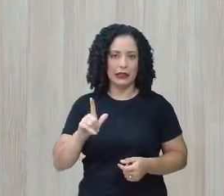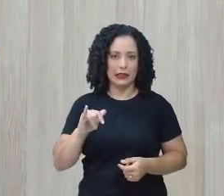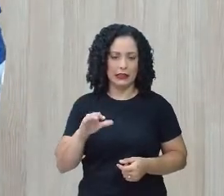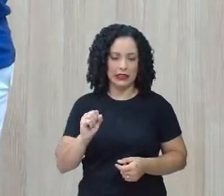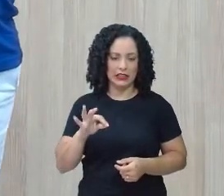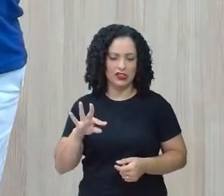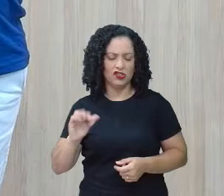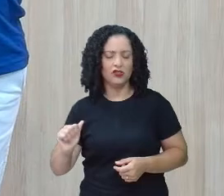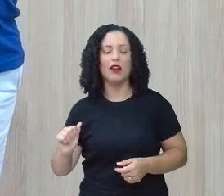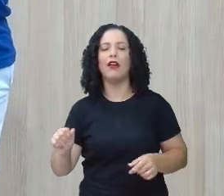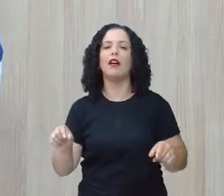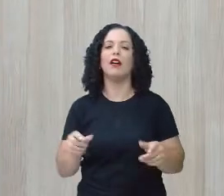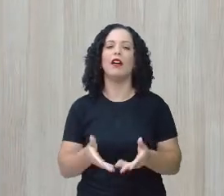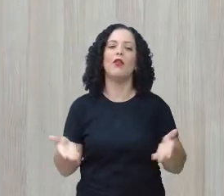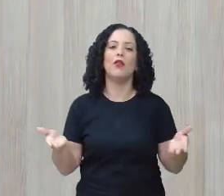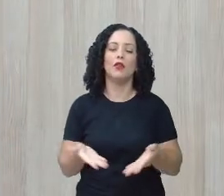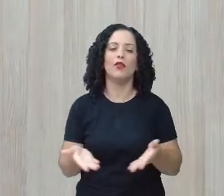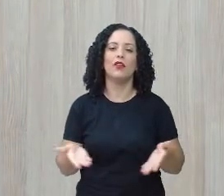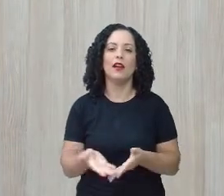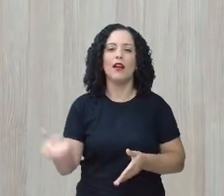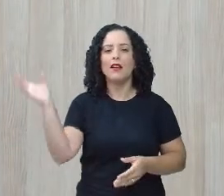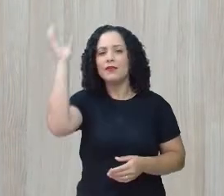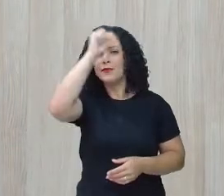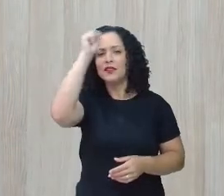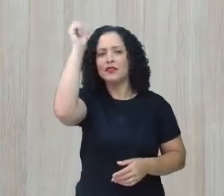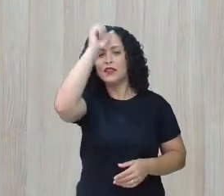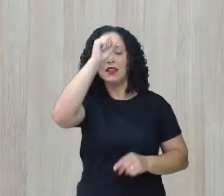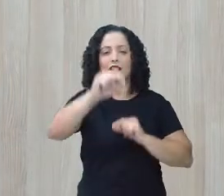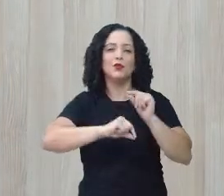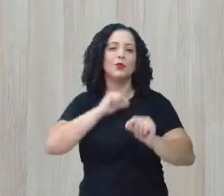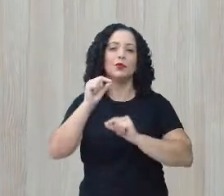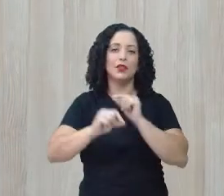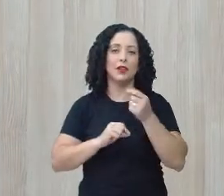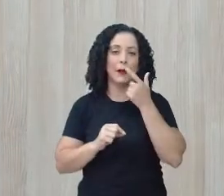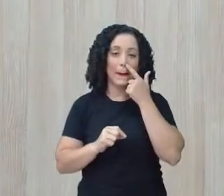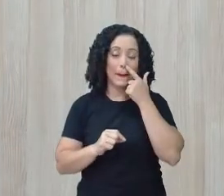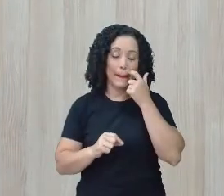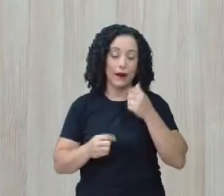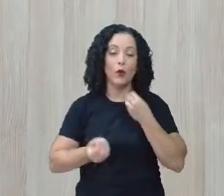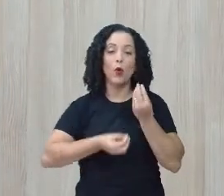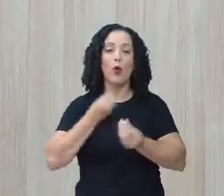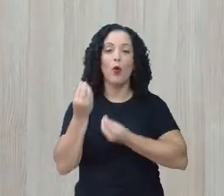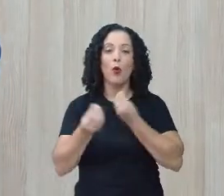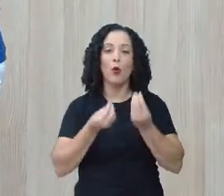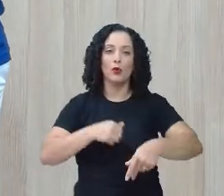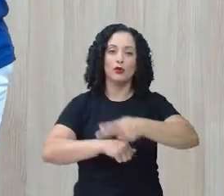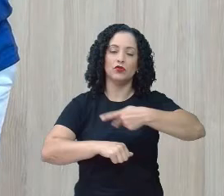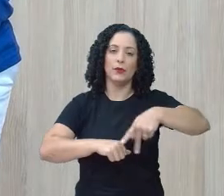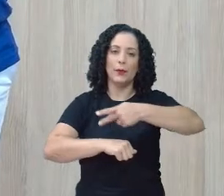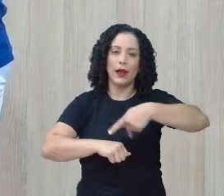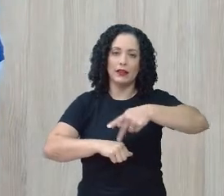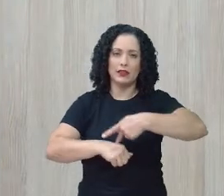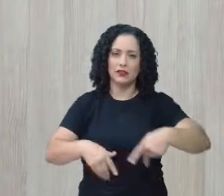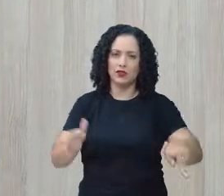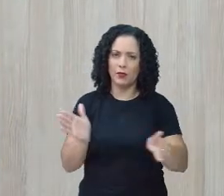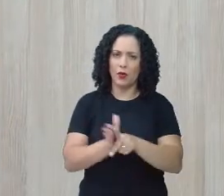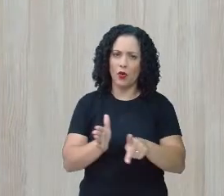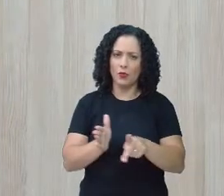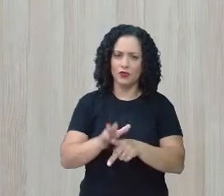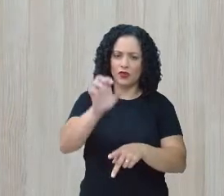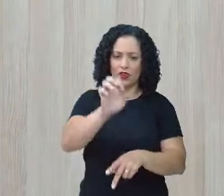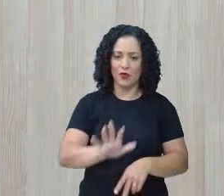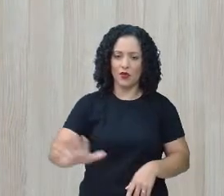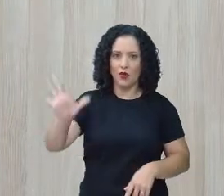tentar entender hoje como é que os países, né, que fazem parte da Europa,